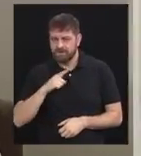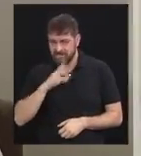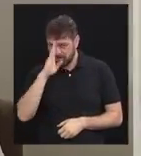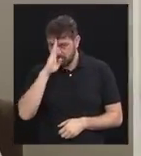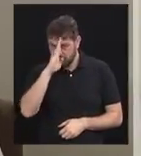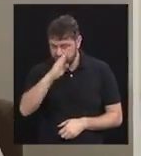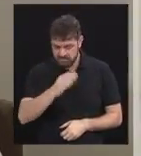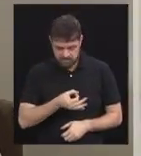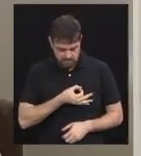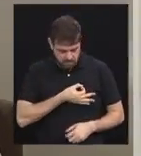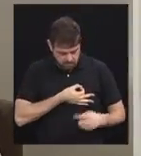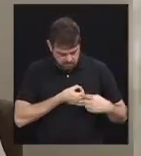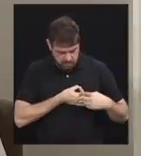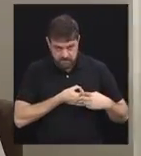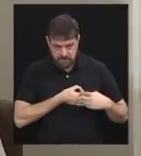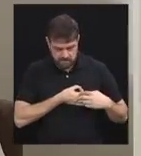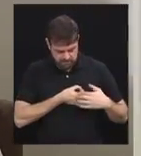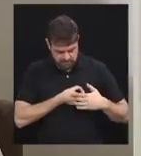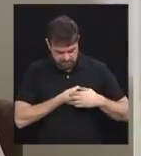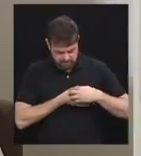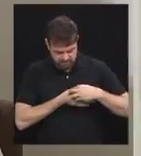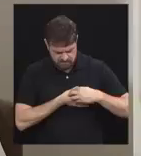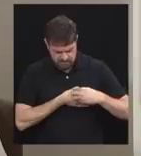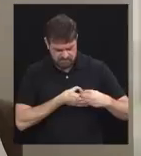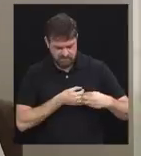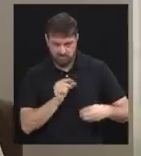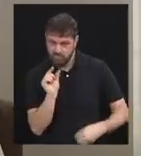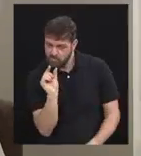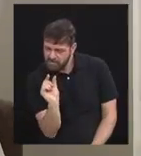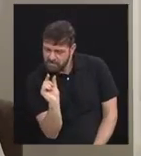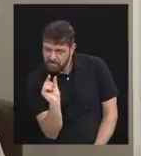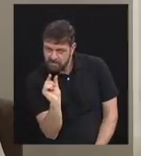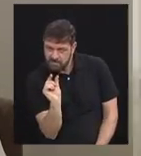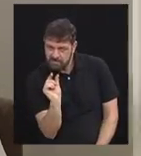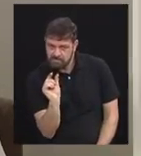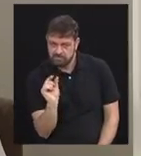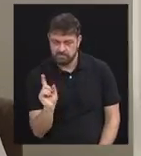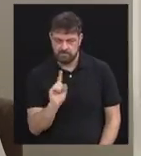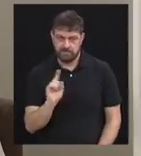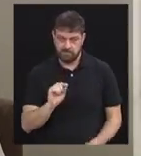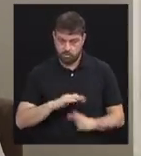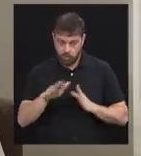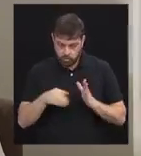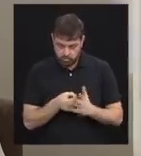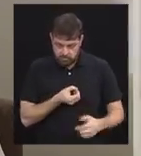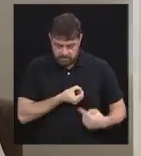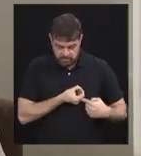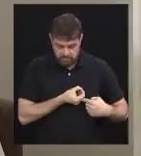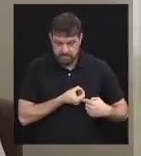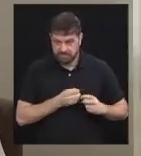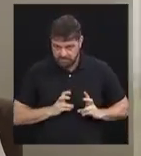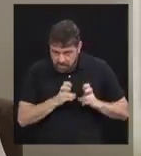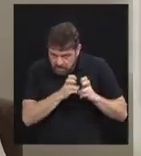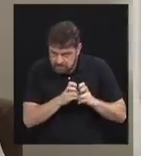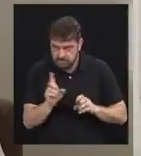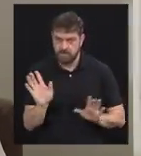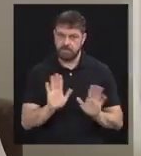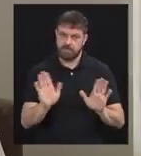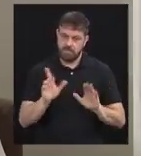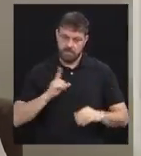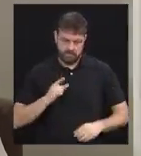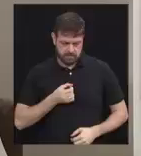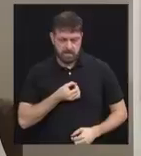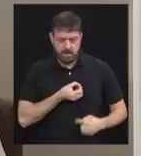principal deles é o nódulo mamário, apesar de que nem todo nódulo mamário é câncer. A maioria deles